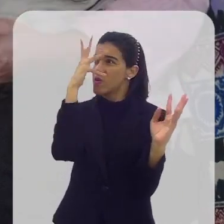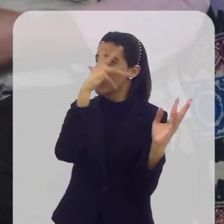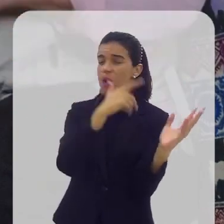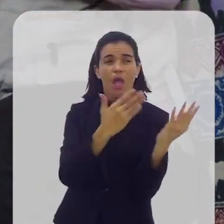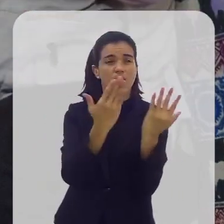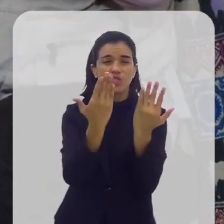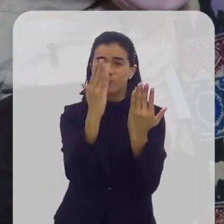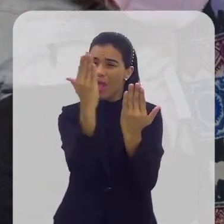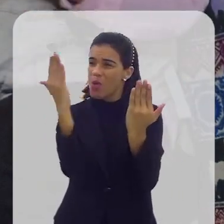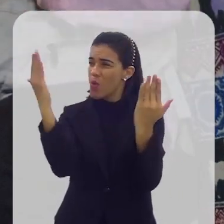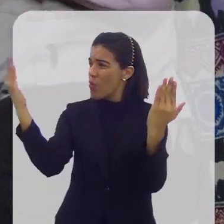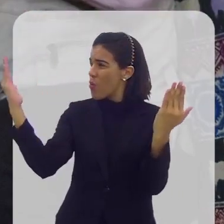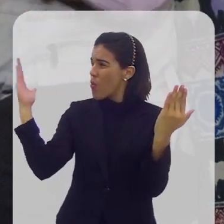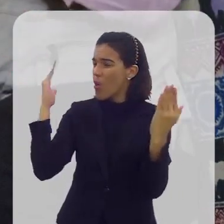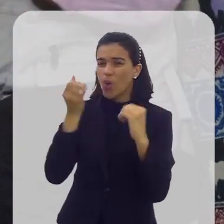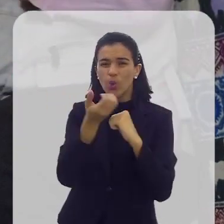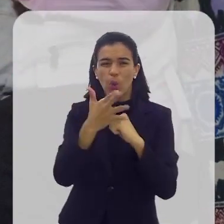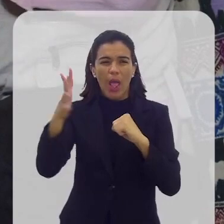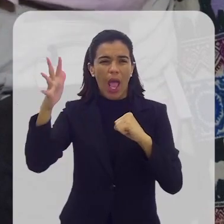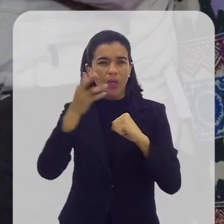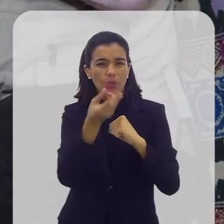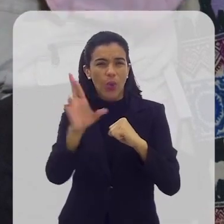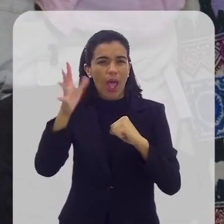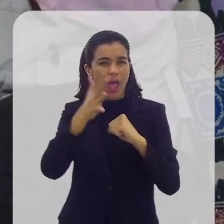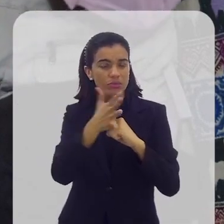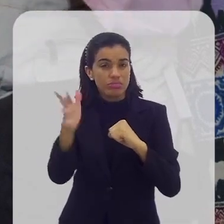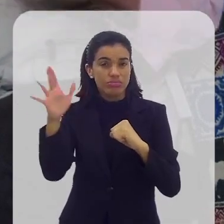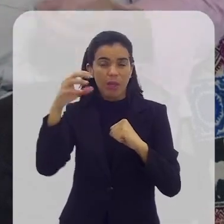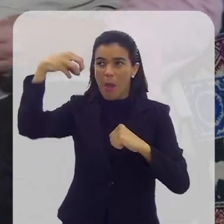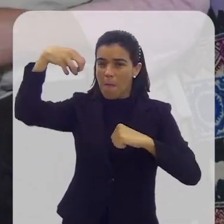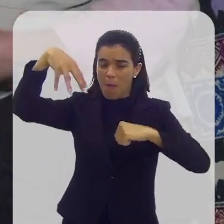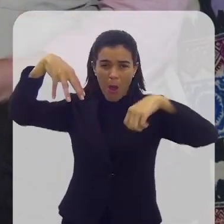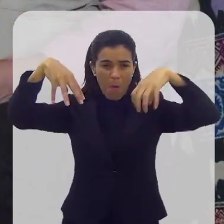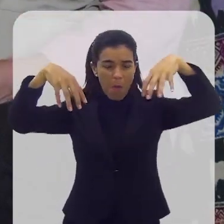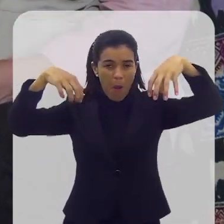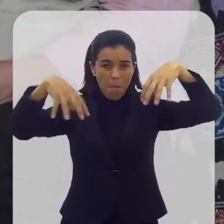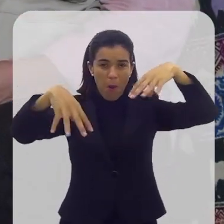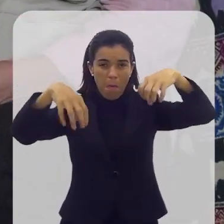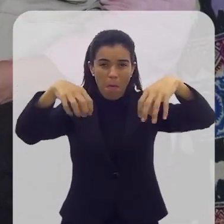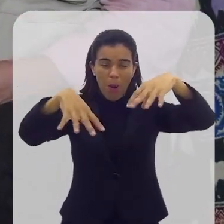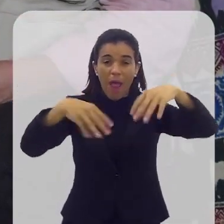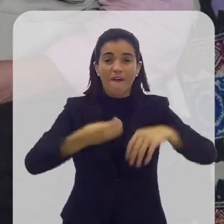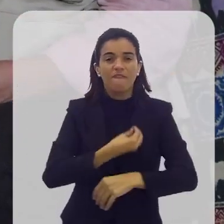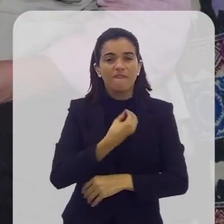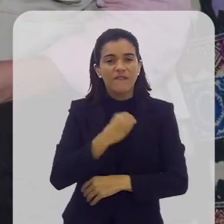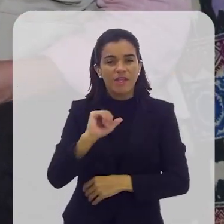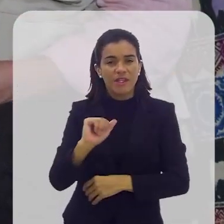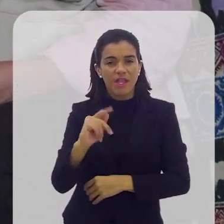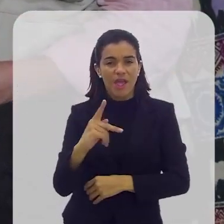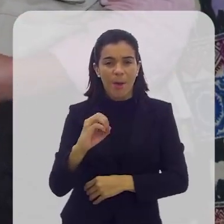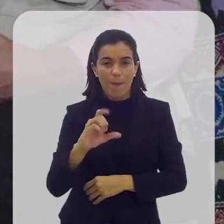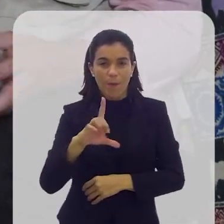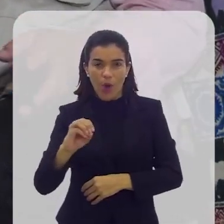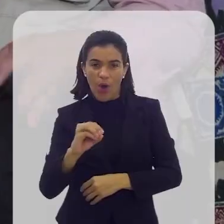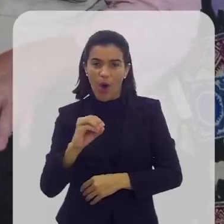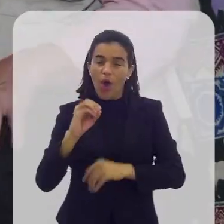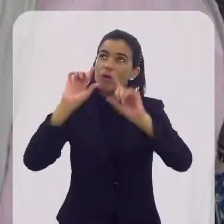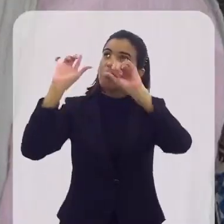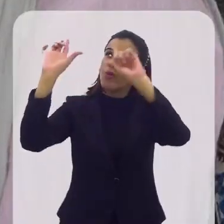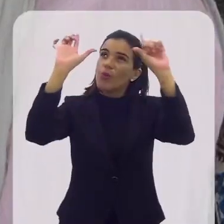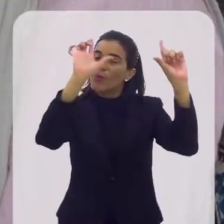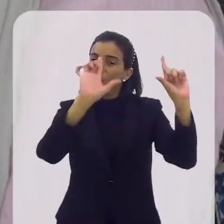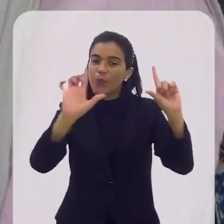palácio voltar, né? Então ele foi reequilibrado, mas ainda hoje o trânsito, né,